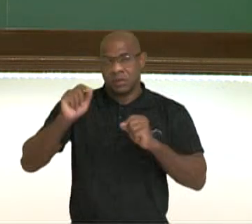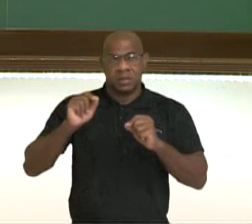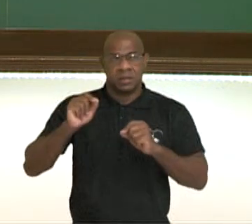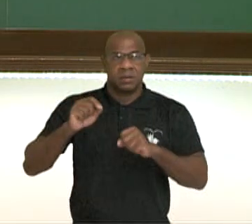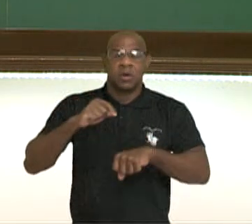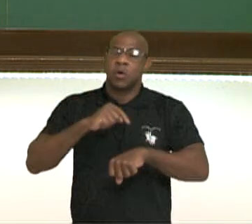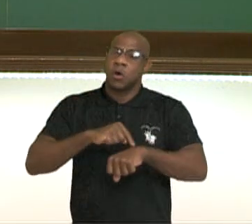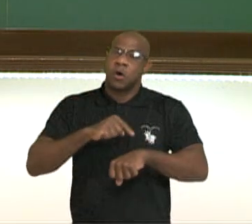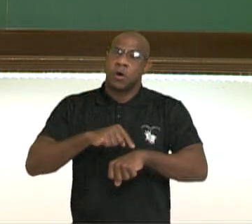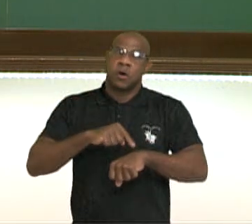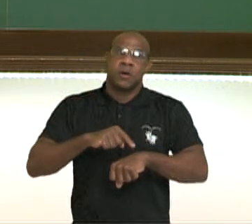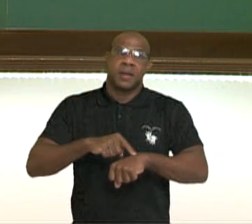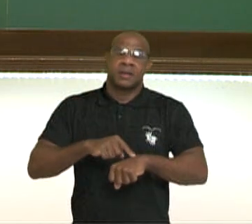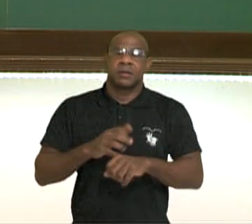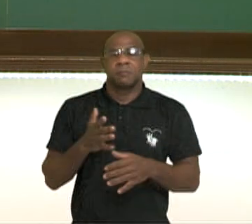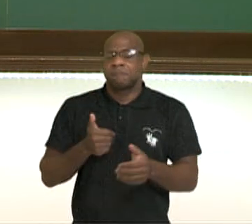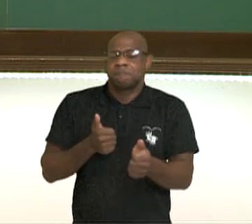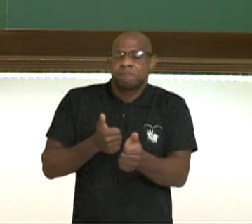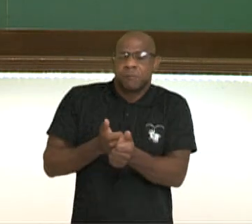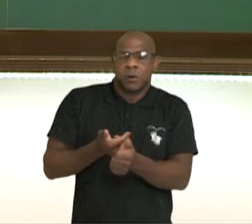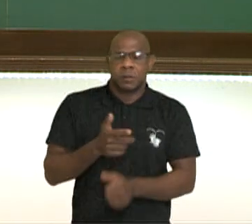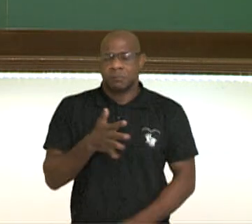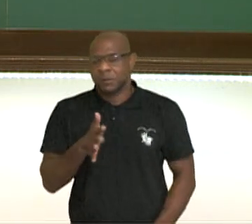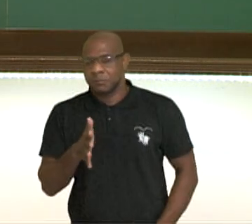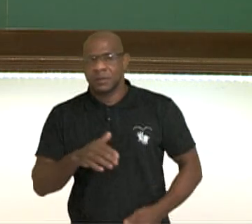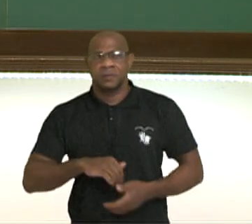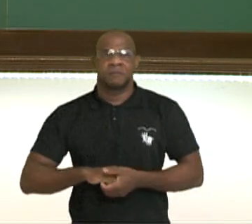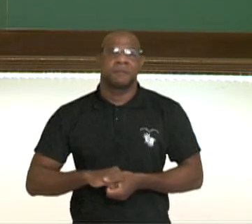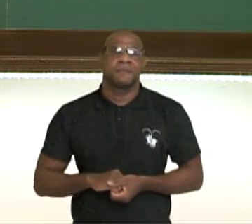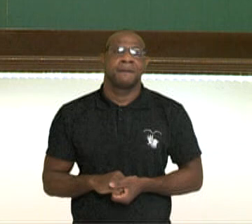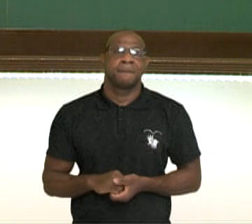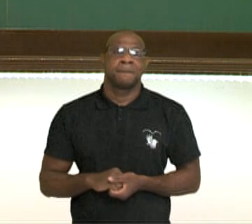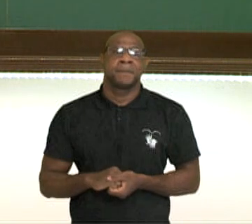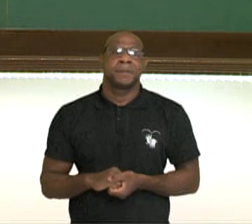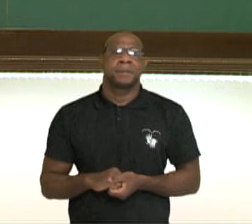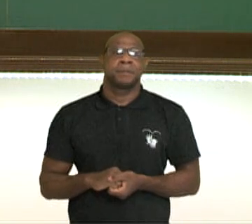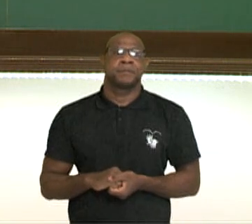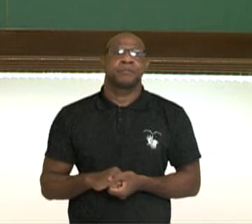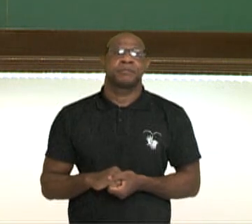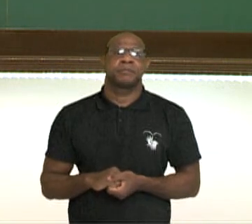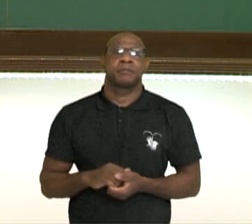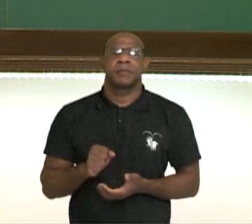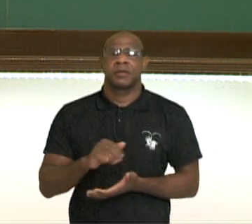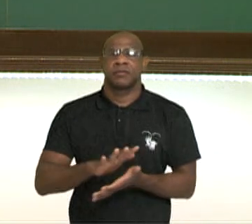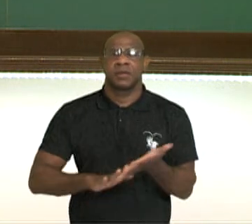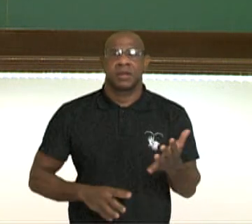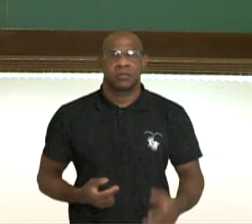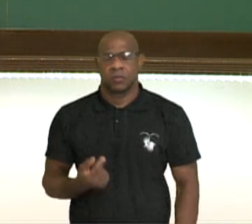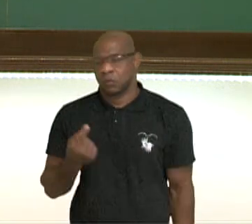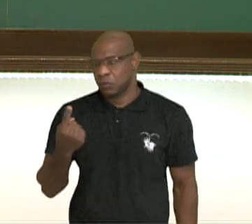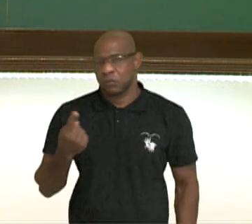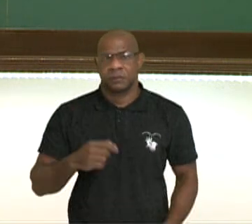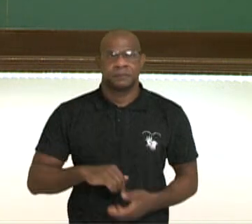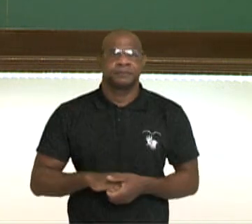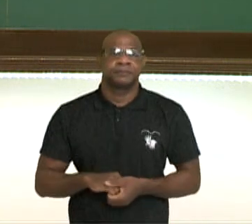ali impor um horário aproximado. Olha que ruim, né? Primeira atividade.